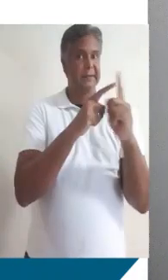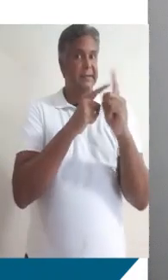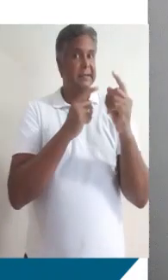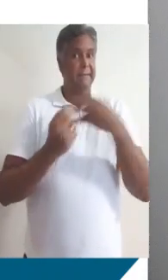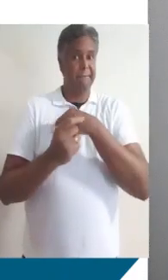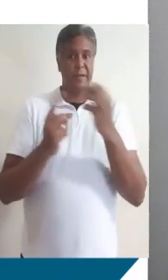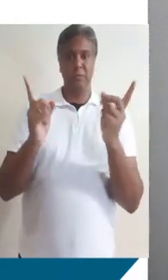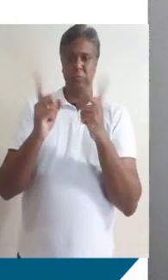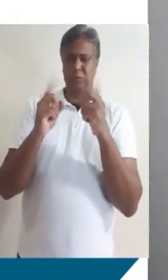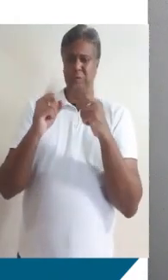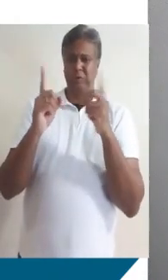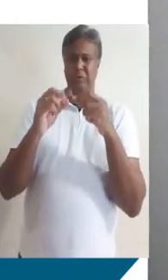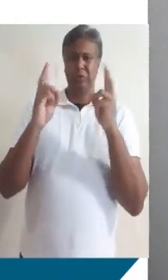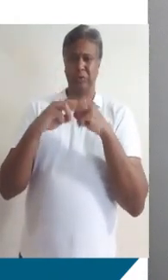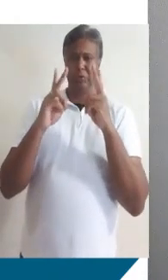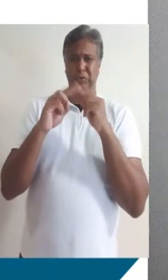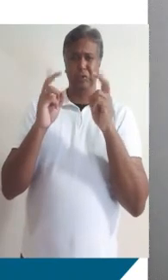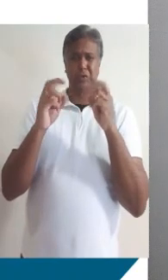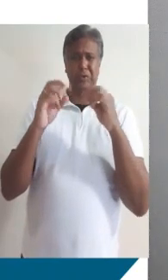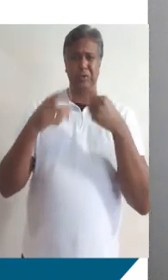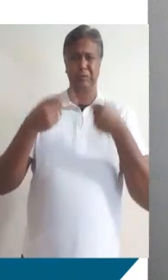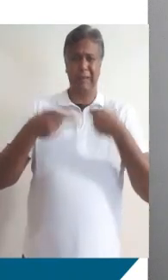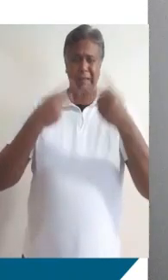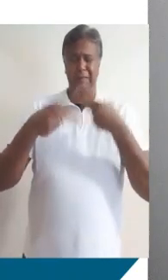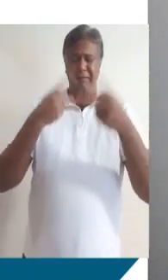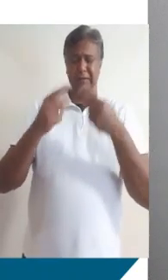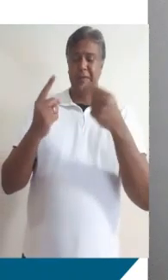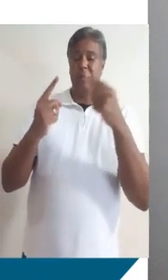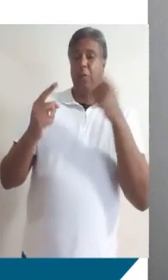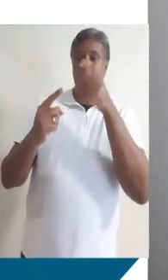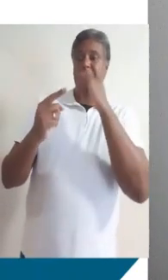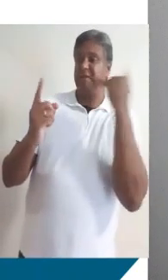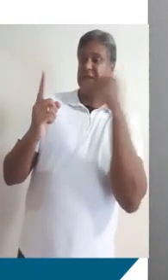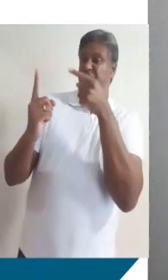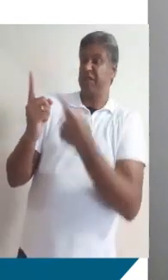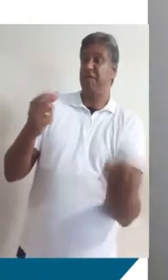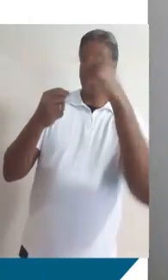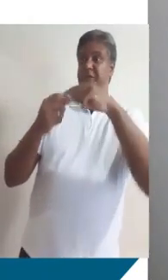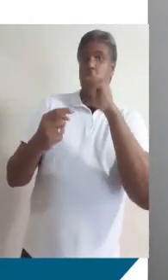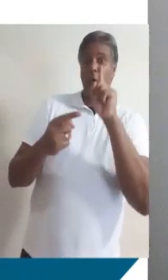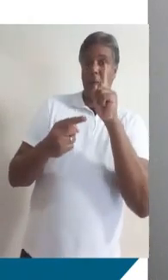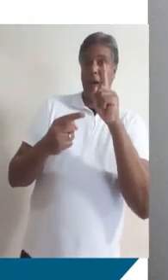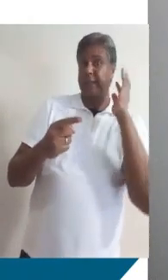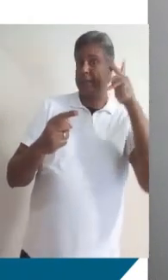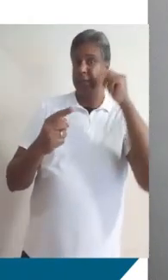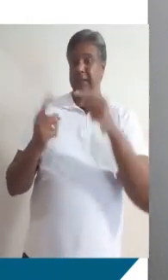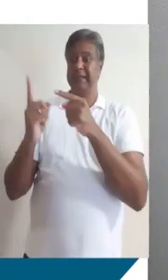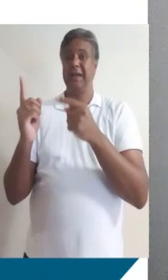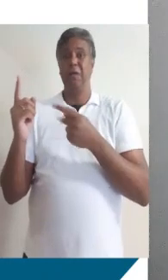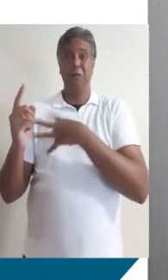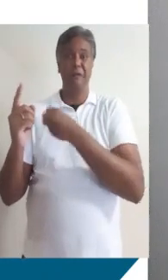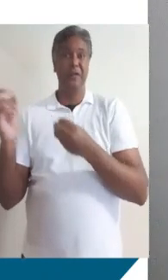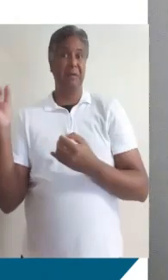de uma festa. O pai diz que o filho deve estar de volta para casa 1 da manhã. E o filho diz que vai estar em casa às 4. Pelo menos é o que ele vai falar para o